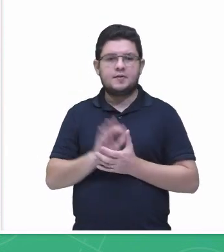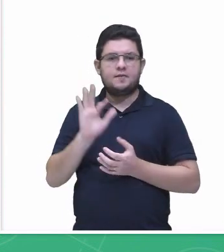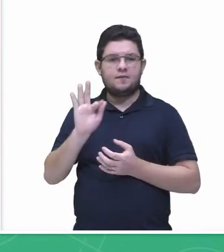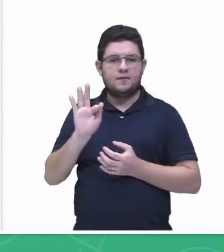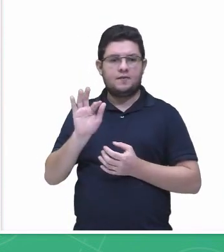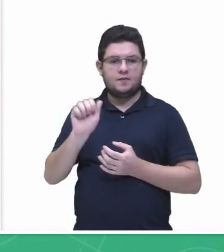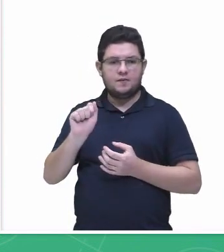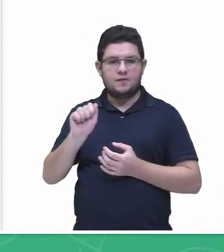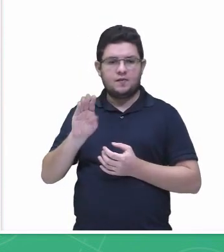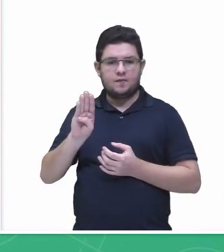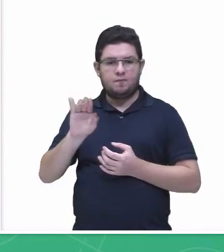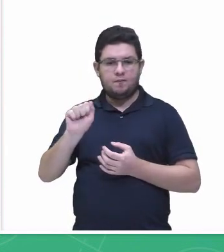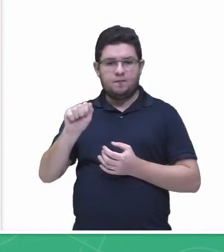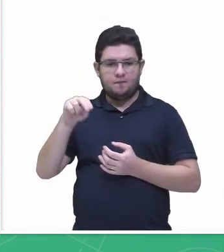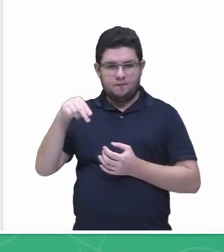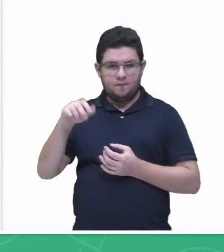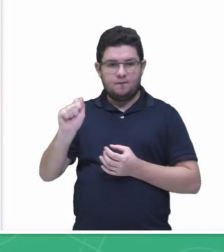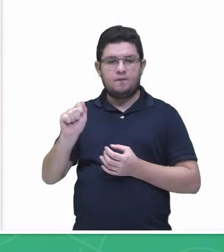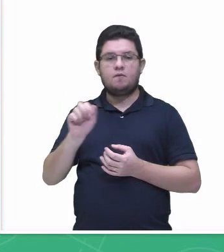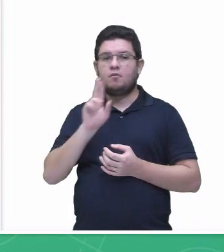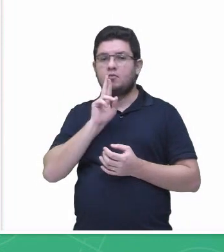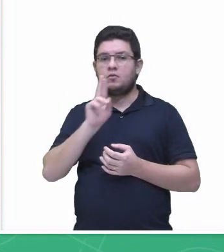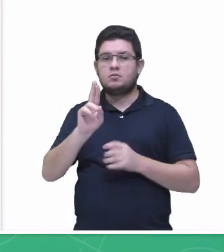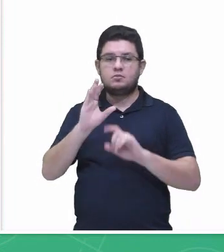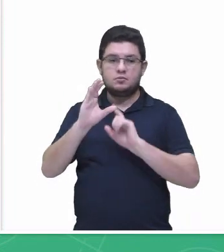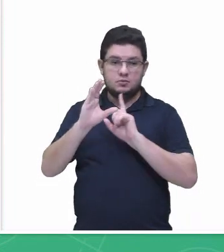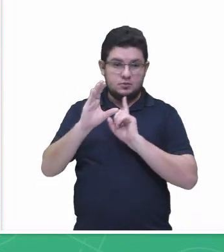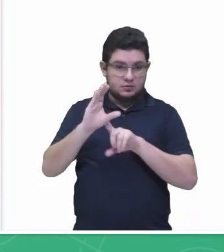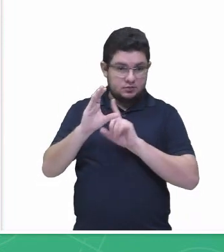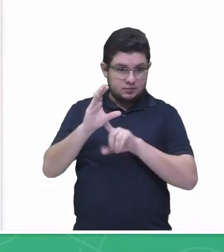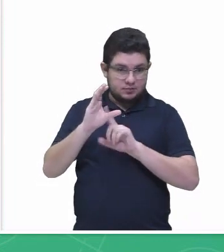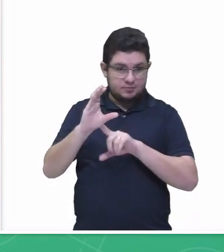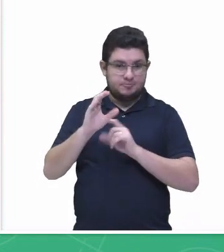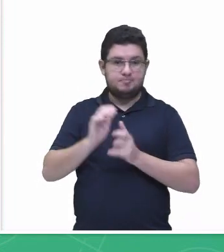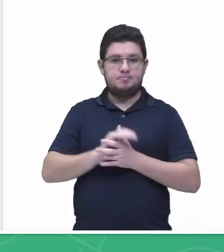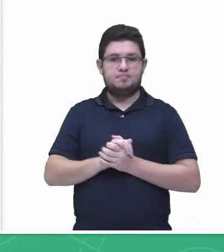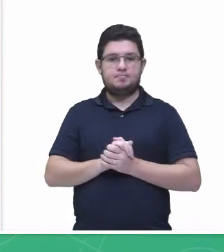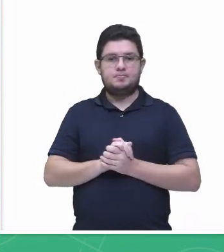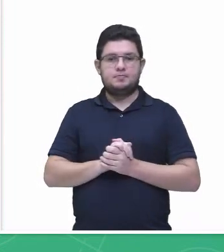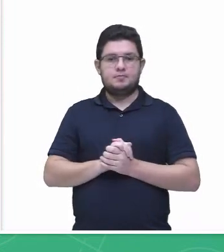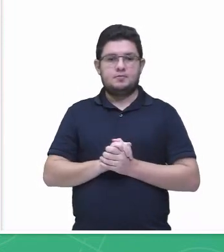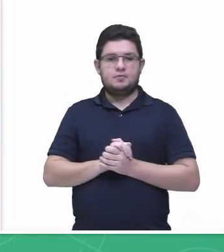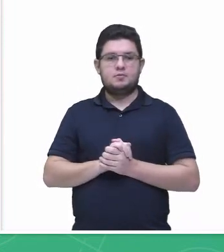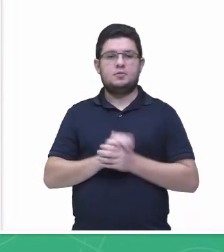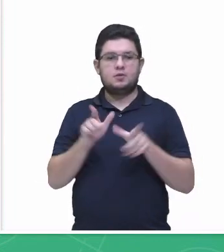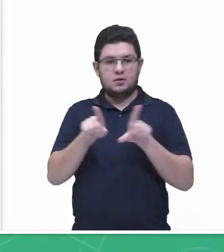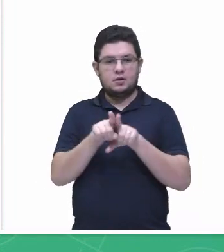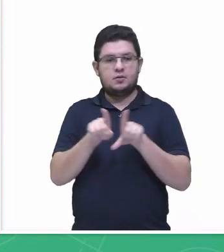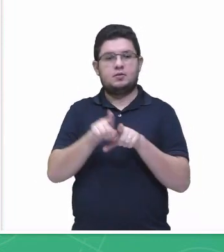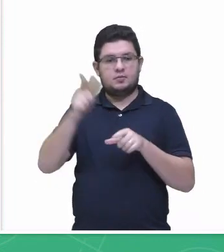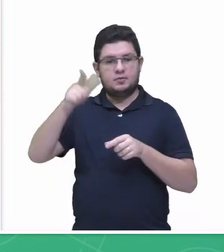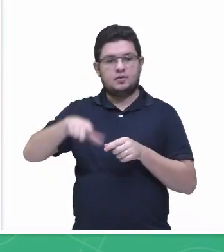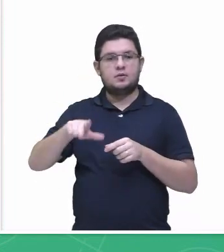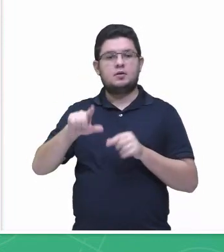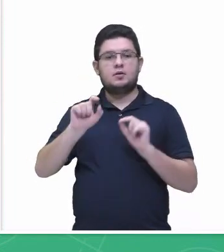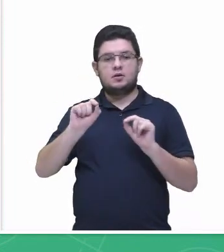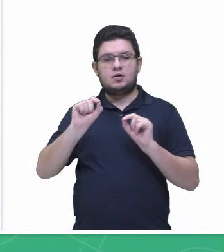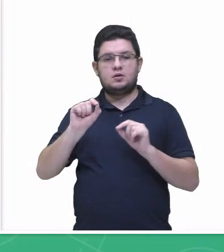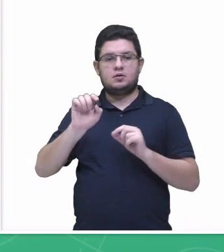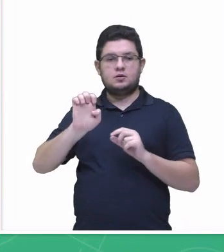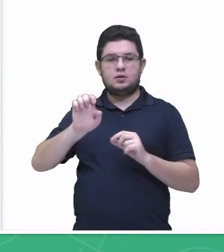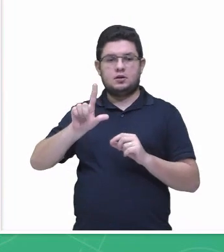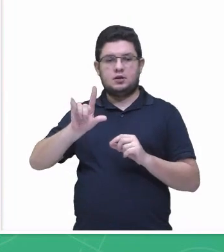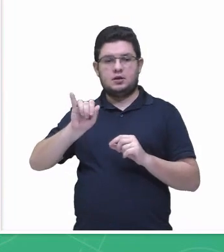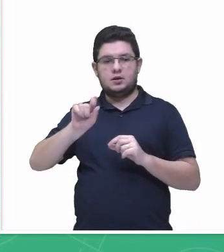Temos. Aqui a Fabiana disse que a resposta é a letra C. Além da Fabiana, temos também a Elisângela, que